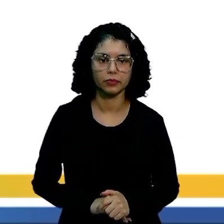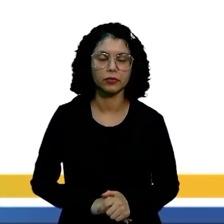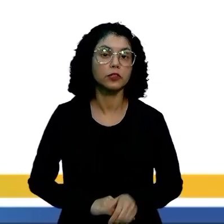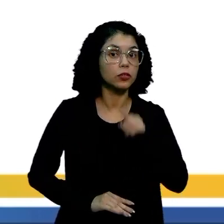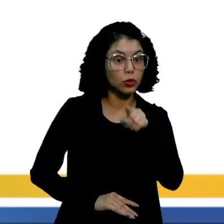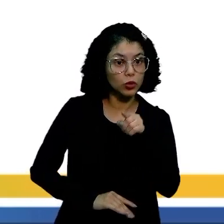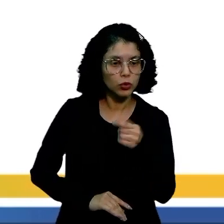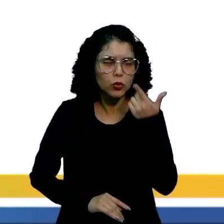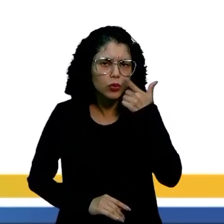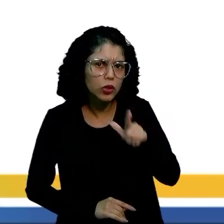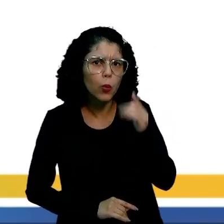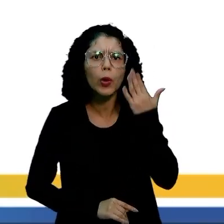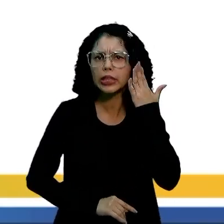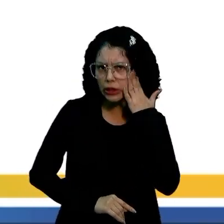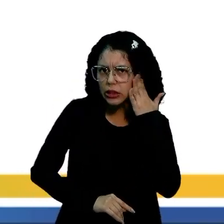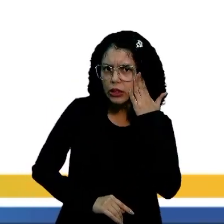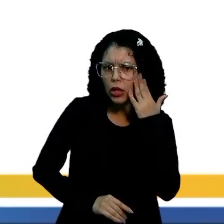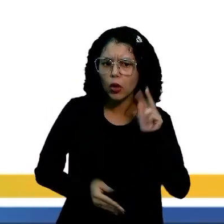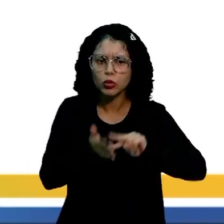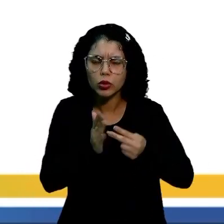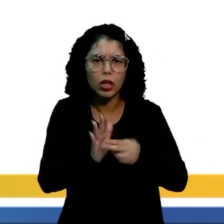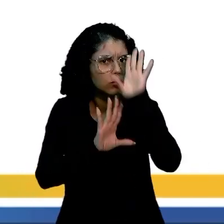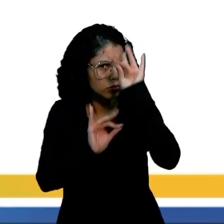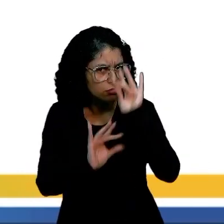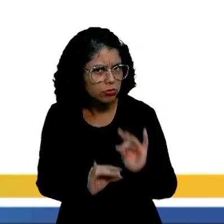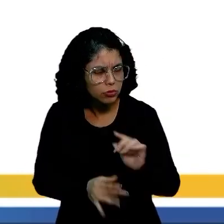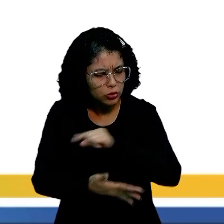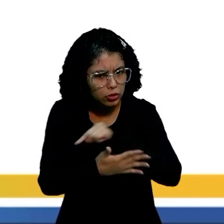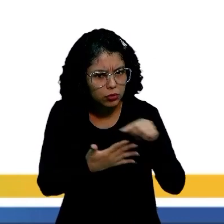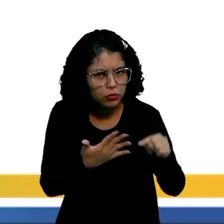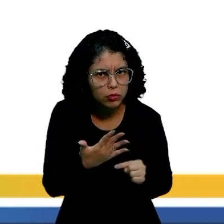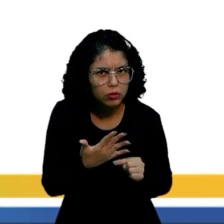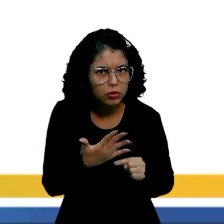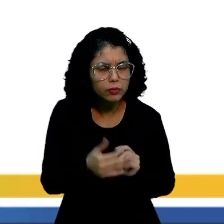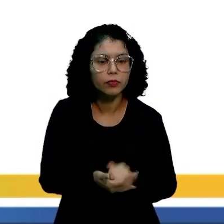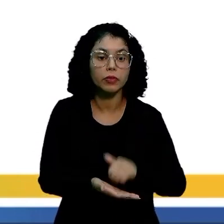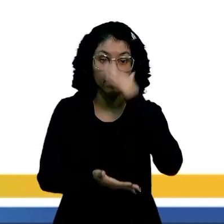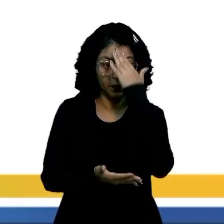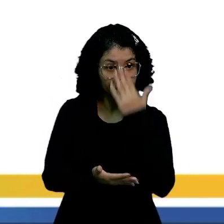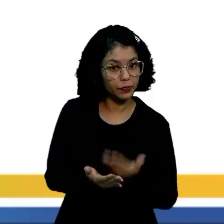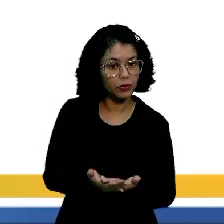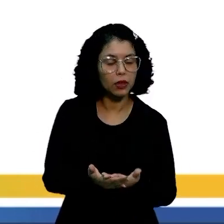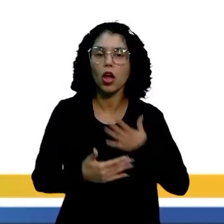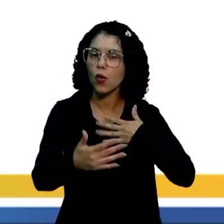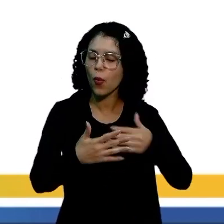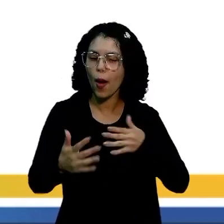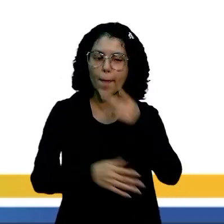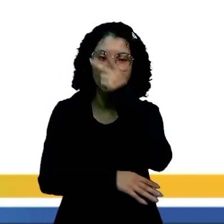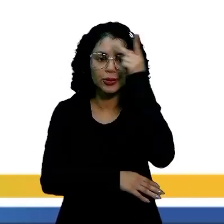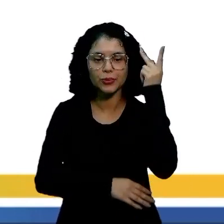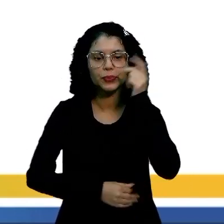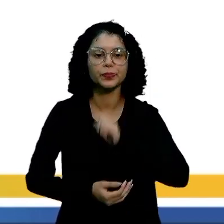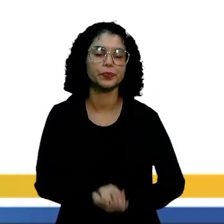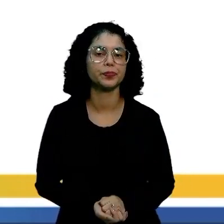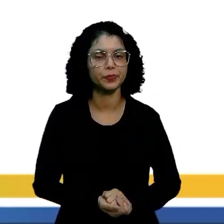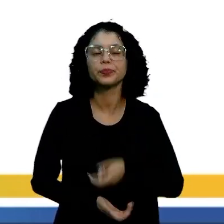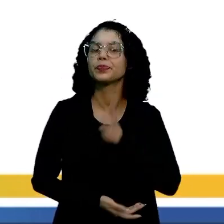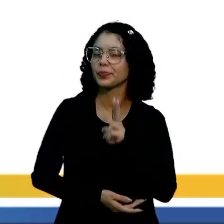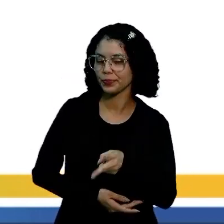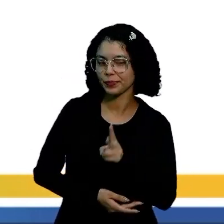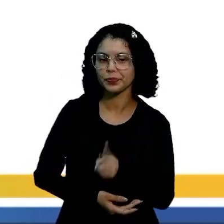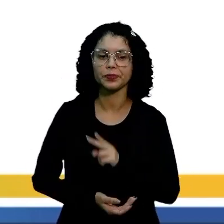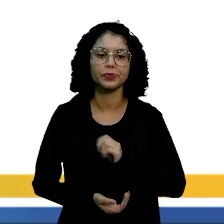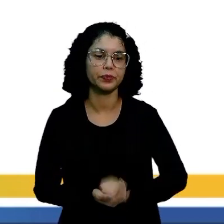Você conseguiu entender o significado delas? Você acredita que qualquer pessoa, mesmo